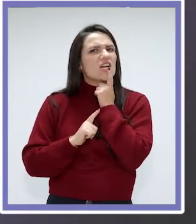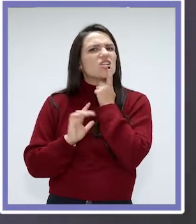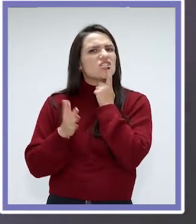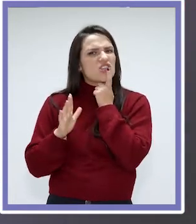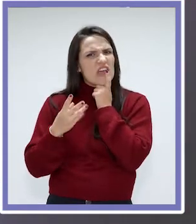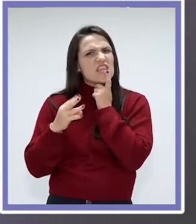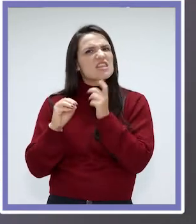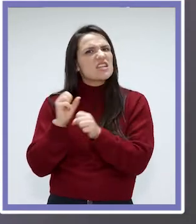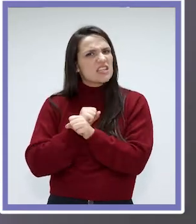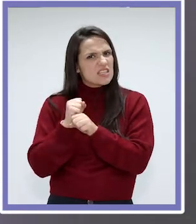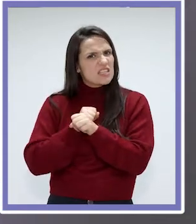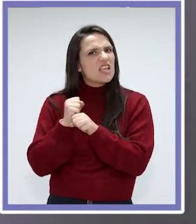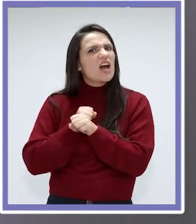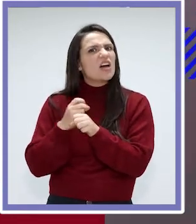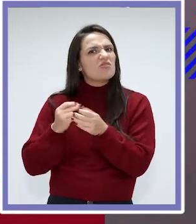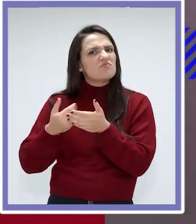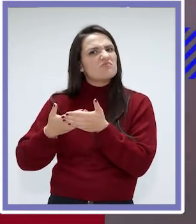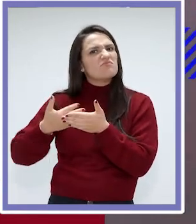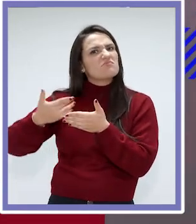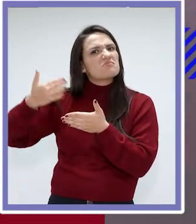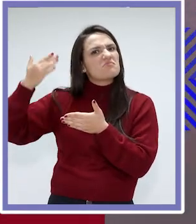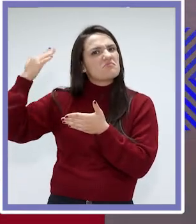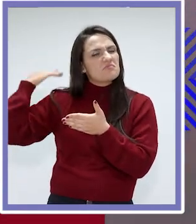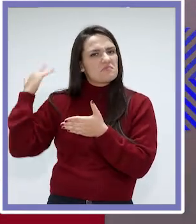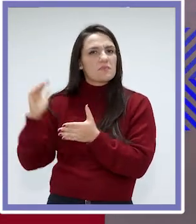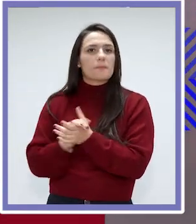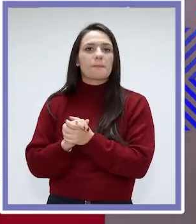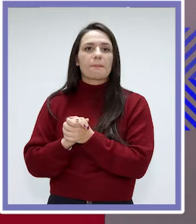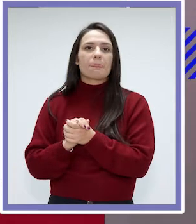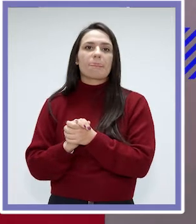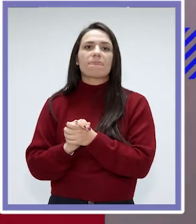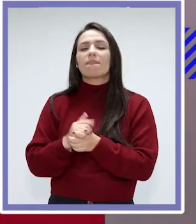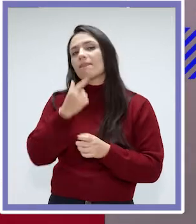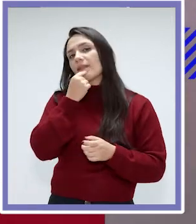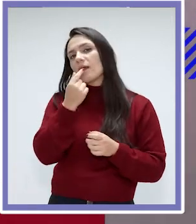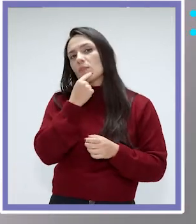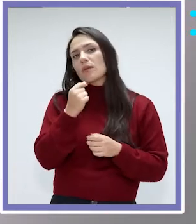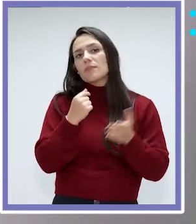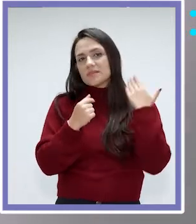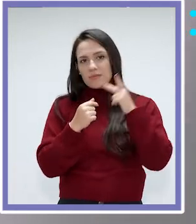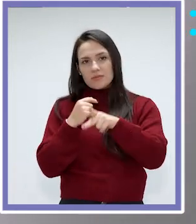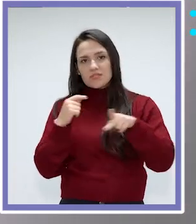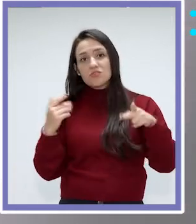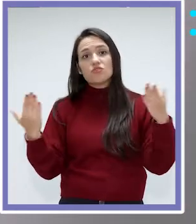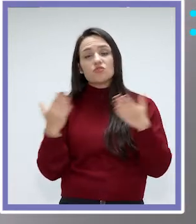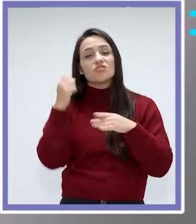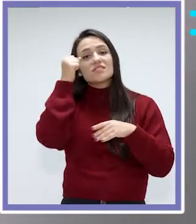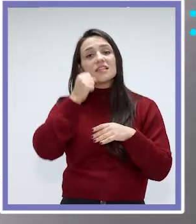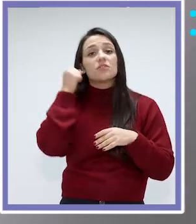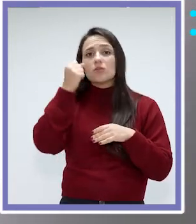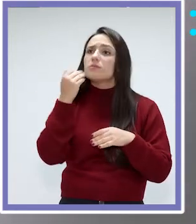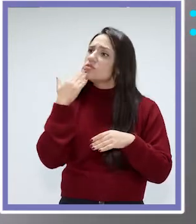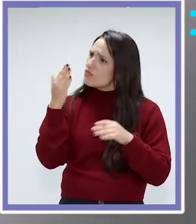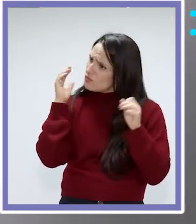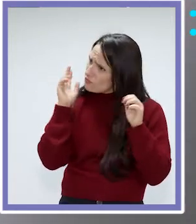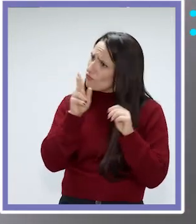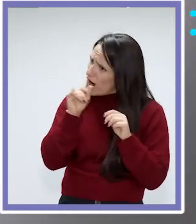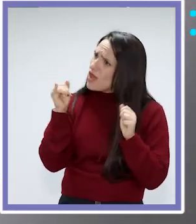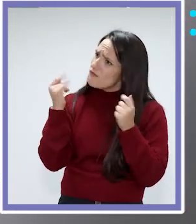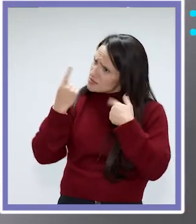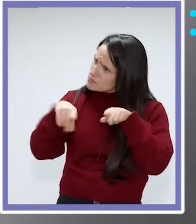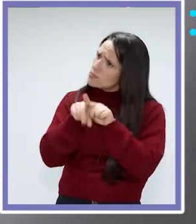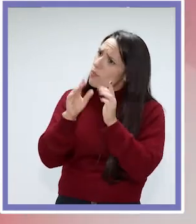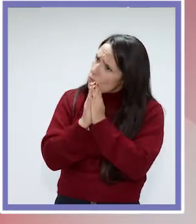começou lá com o Soria, né, do Chile, que hoje é um senador de lá. e as pessoas estavam um pouco céticas em relação a